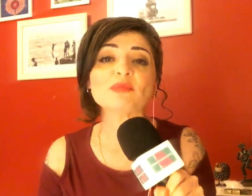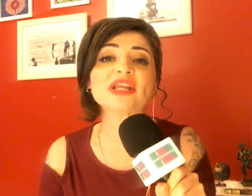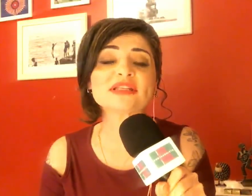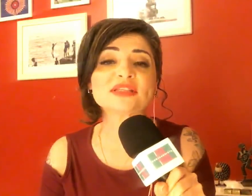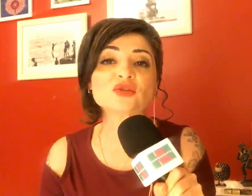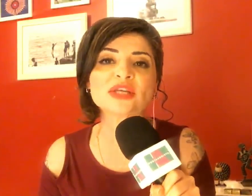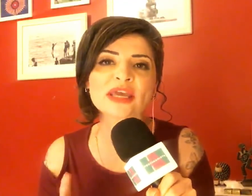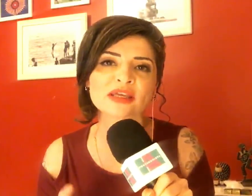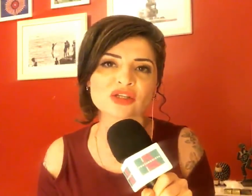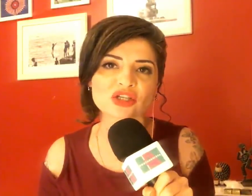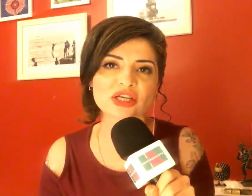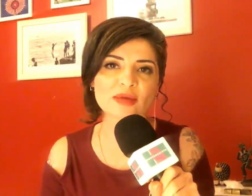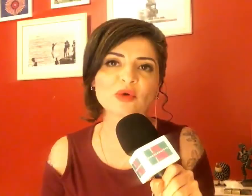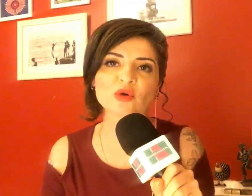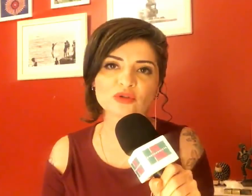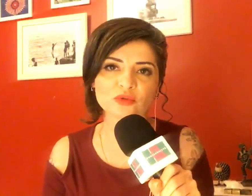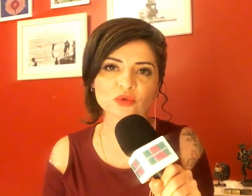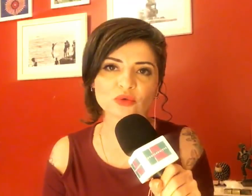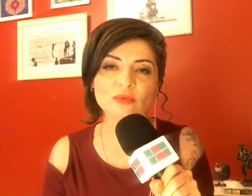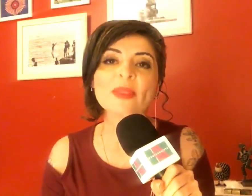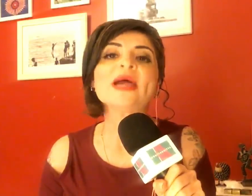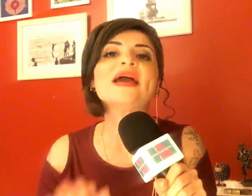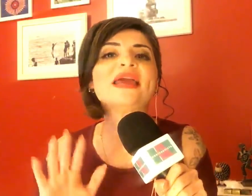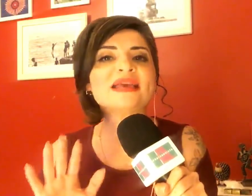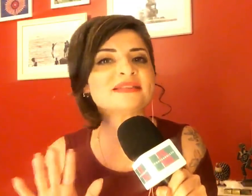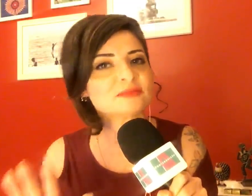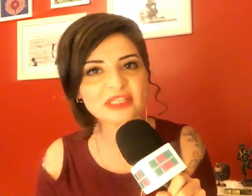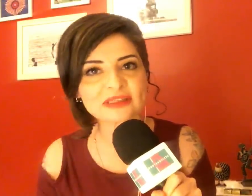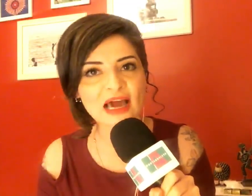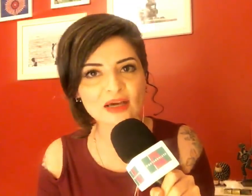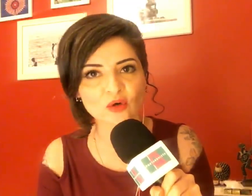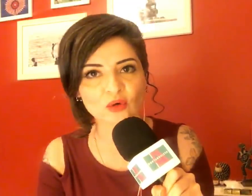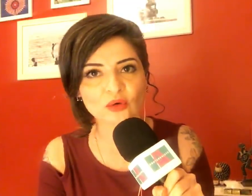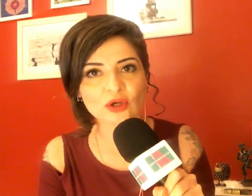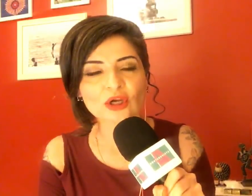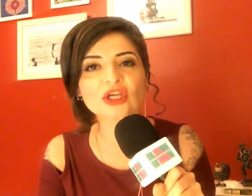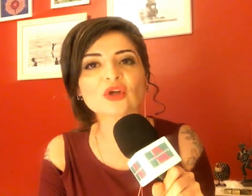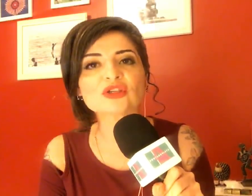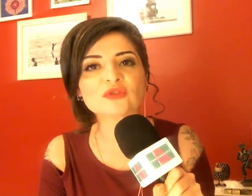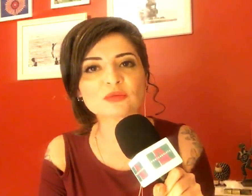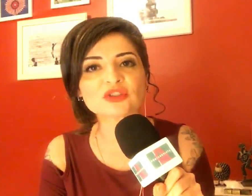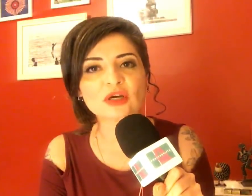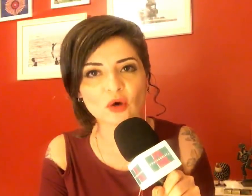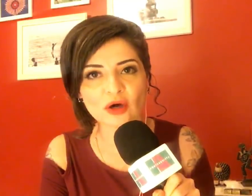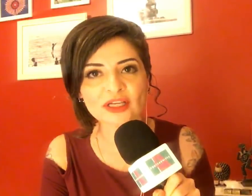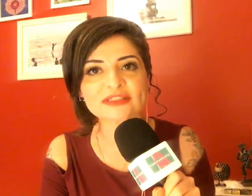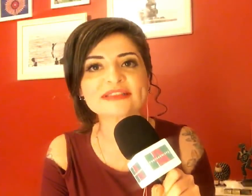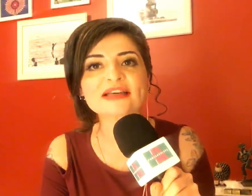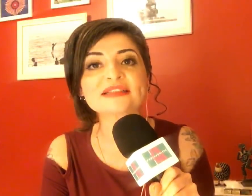sabedoria para decidir o que é que a gente quer para o nosso futuro. Esse espetáculo que nós